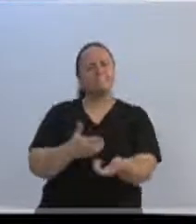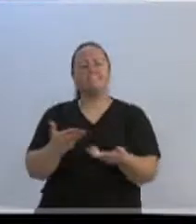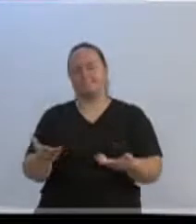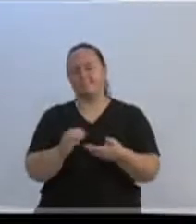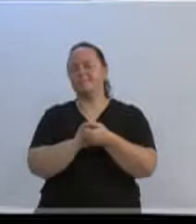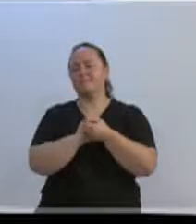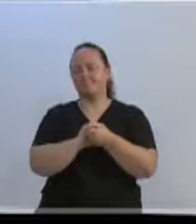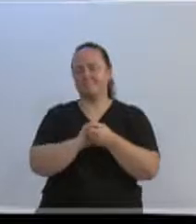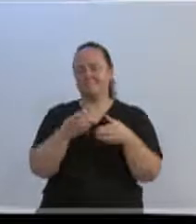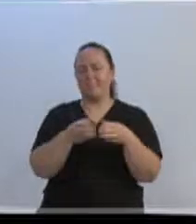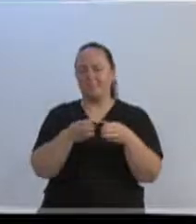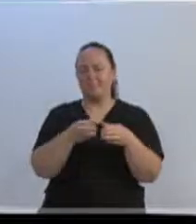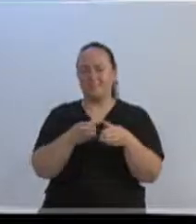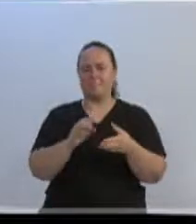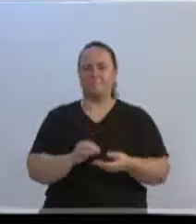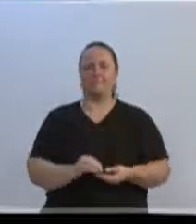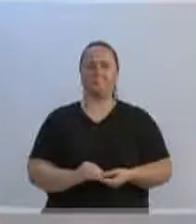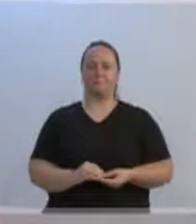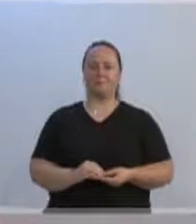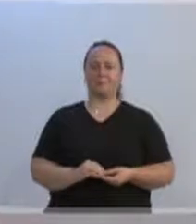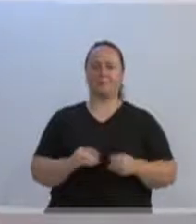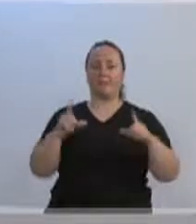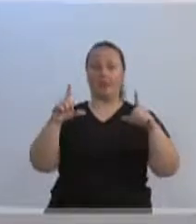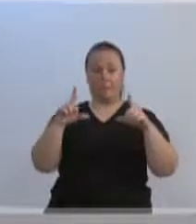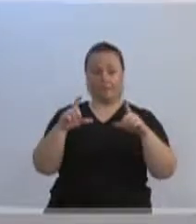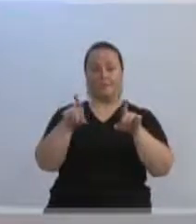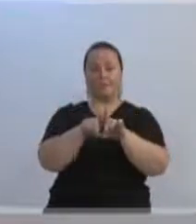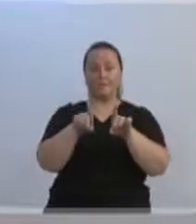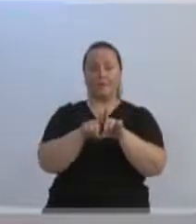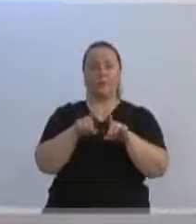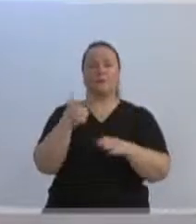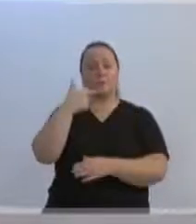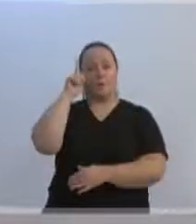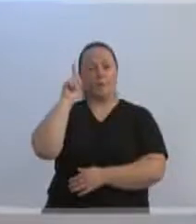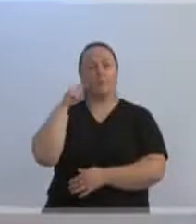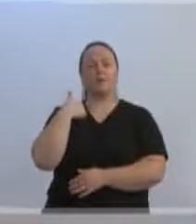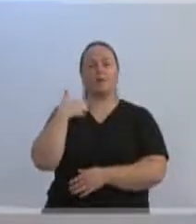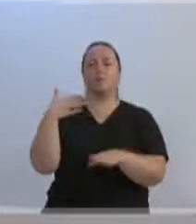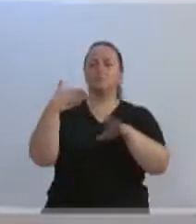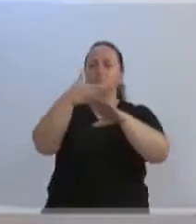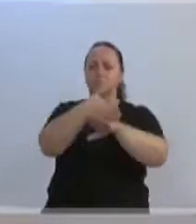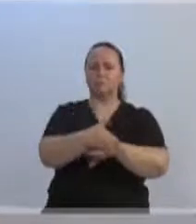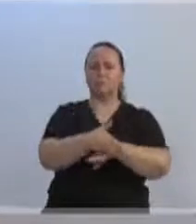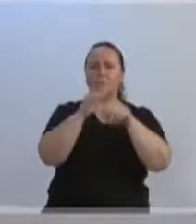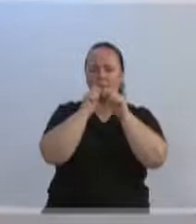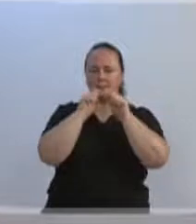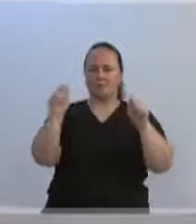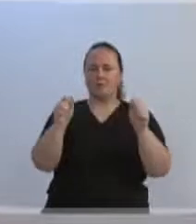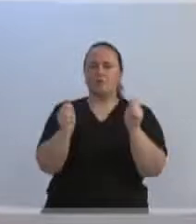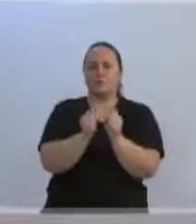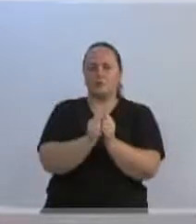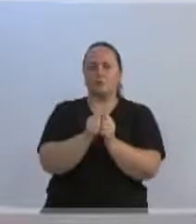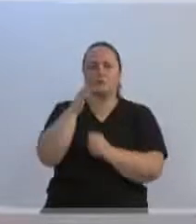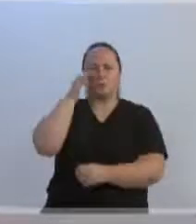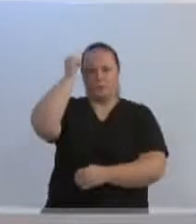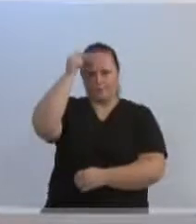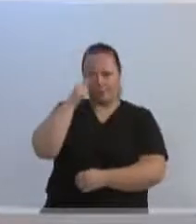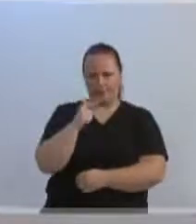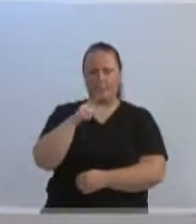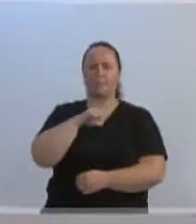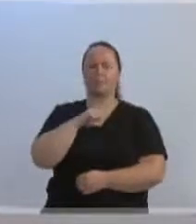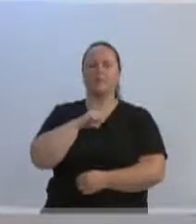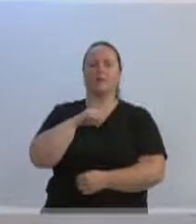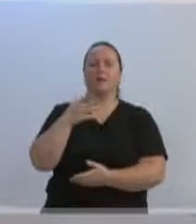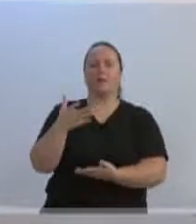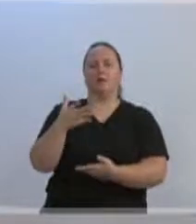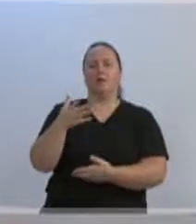sobre fotos ontem também pela manhã para o conjunto com a minha assessoria na furb de mais uma reunião sobre legal presença da deputada ana paula